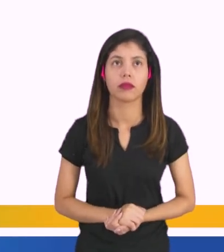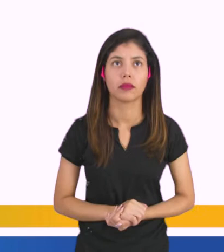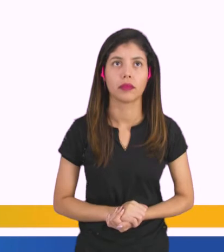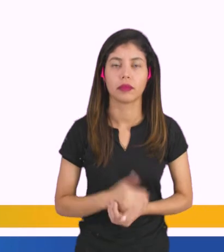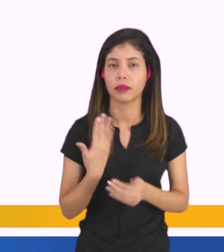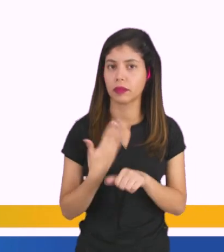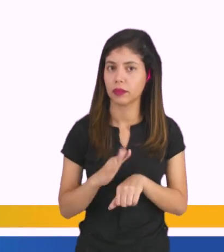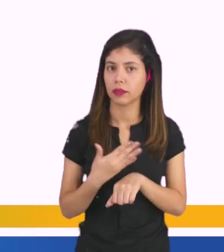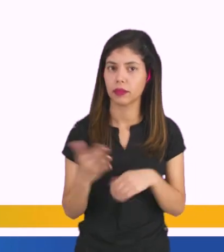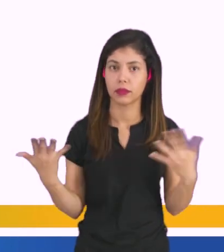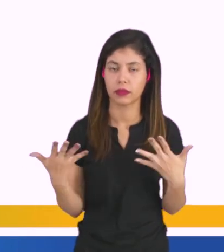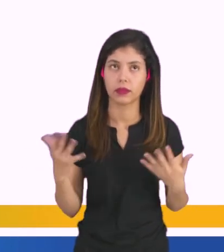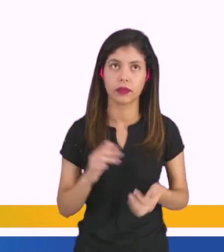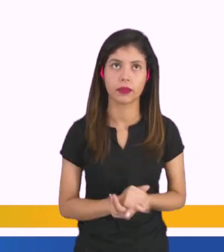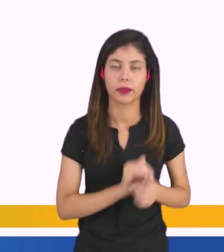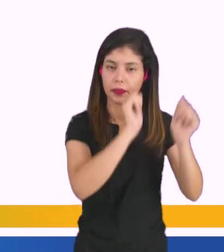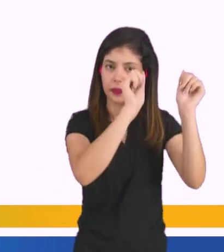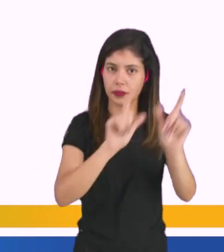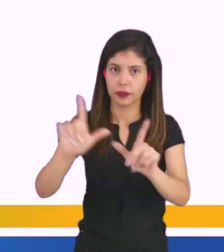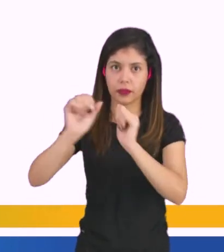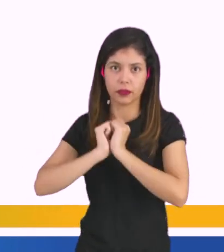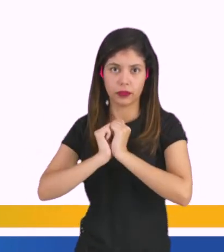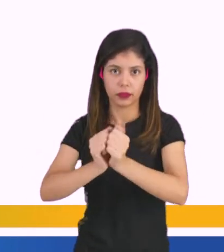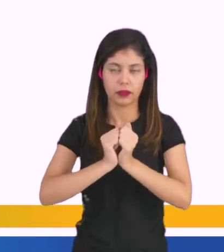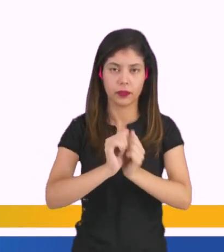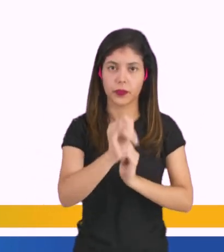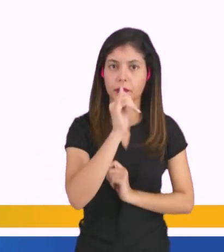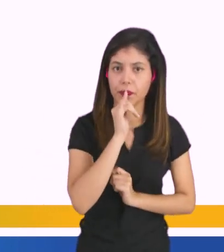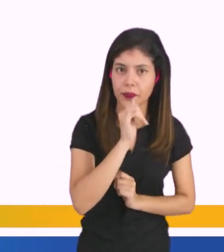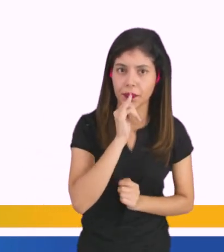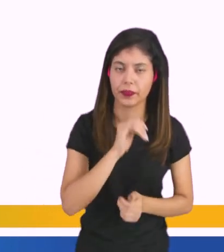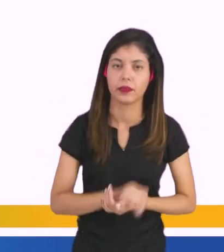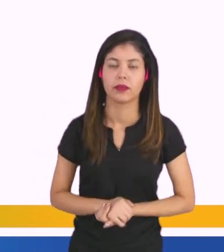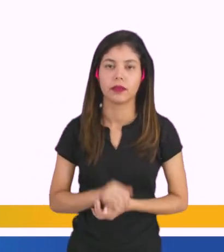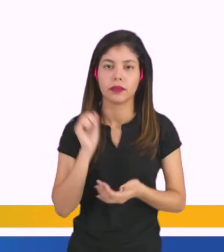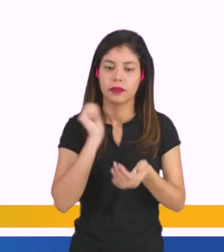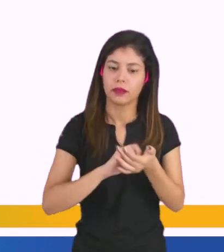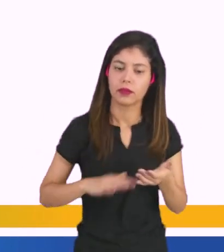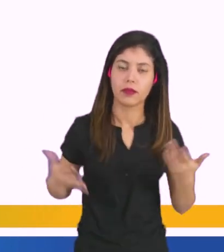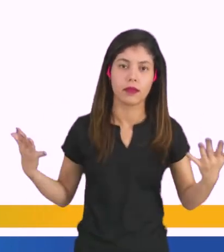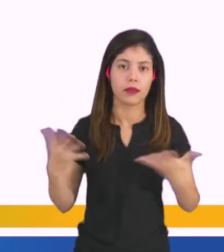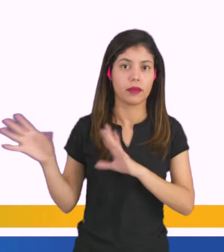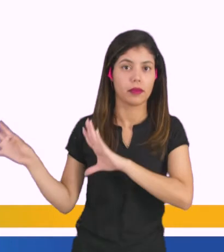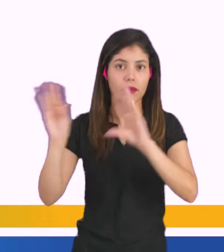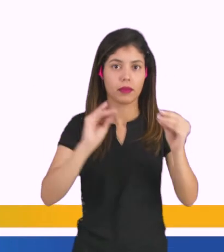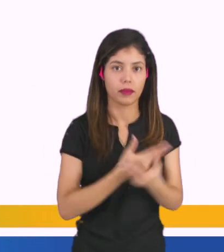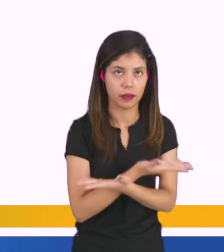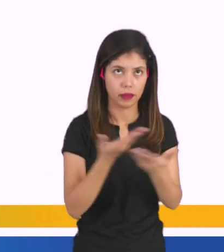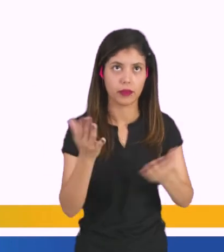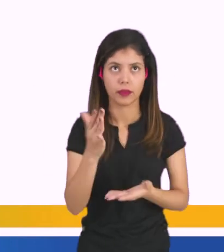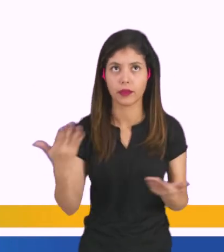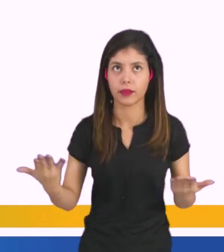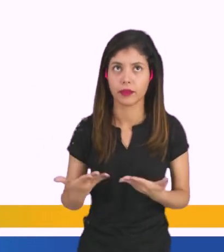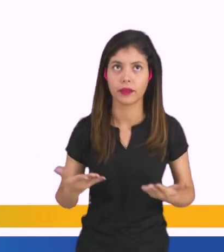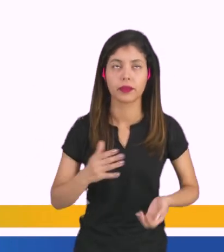Vamos ao exercitando de hoje? Então acompanhem comigo o exercício que nós trouxemos para vocês